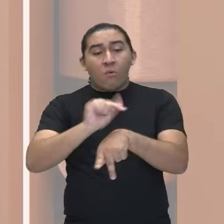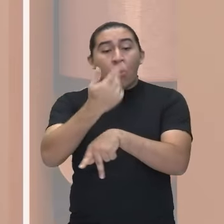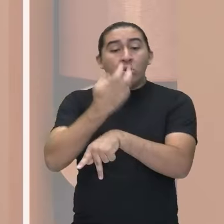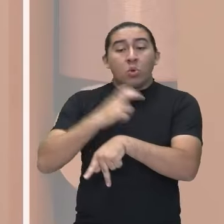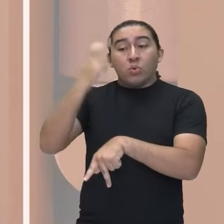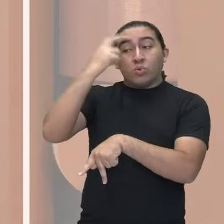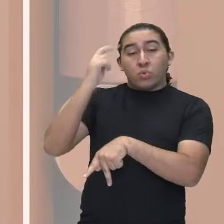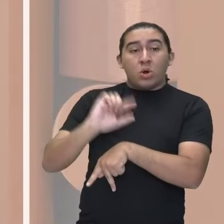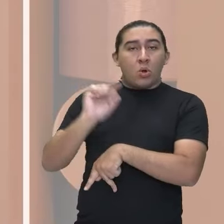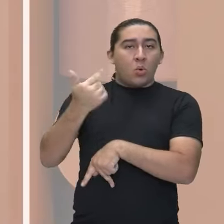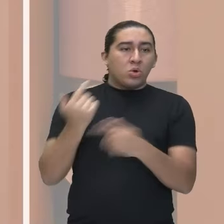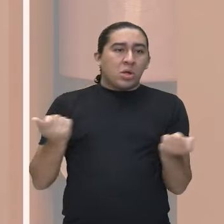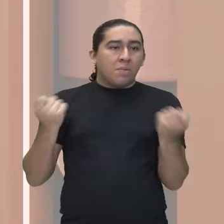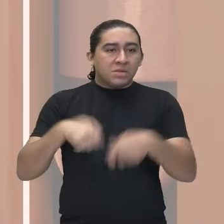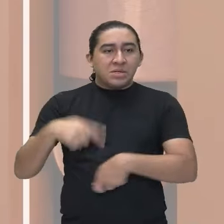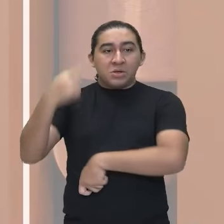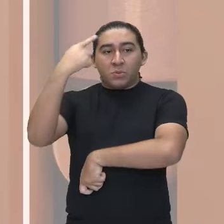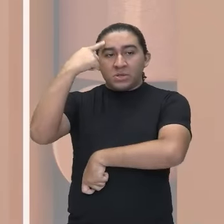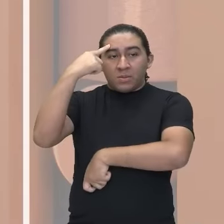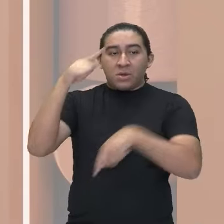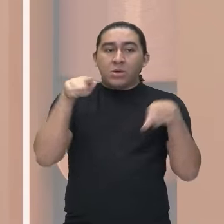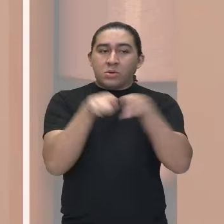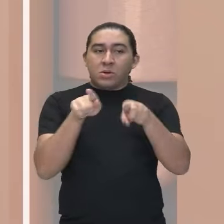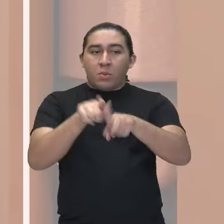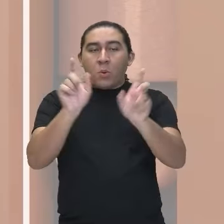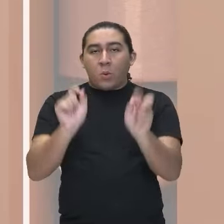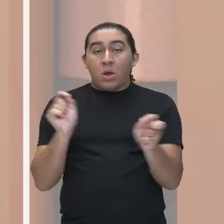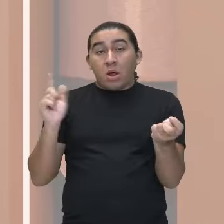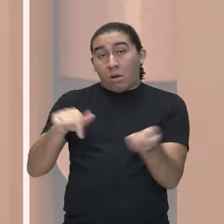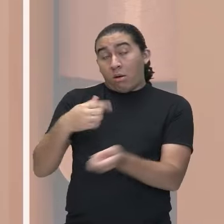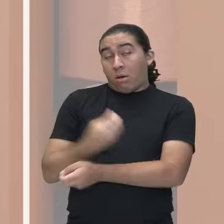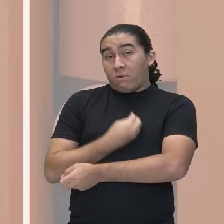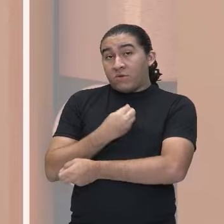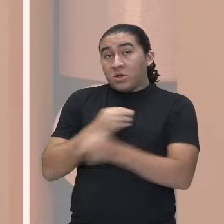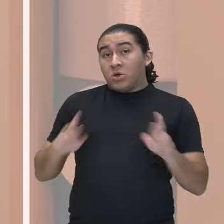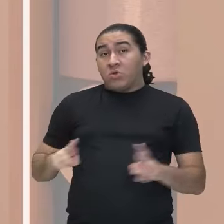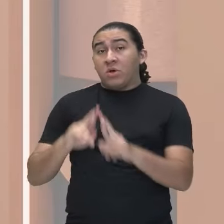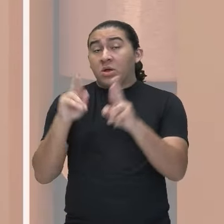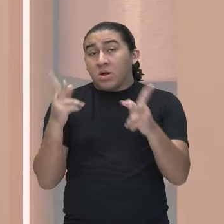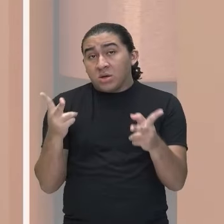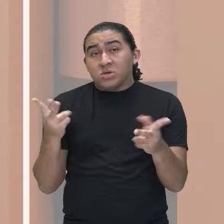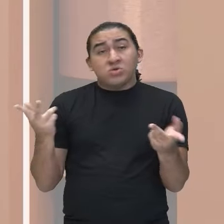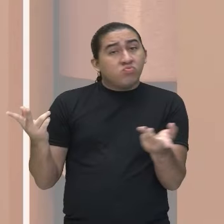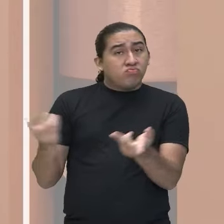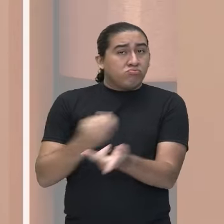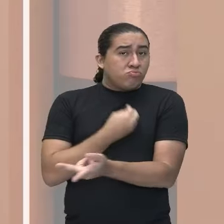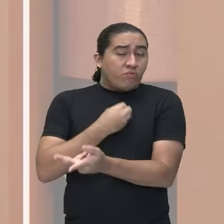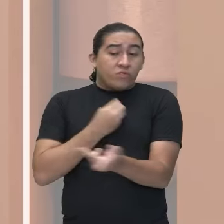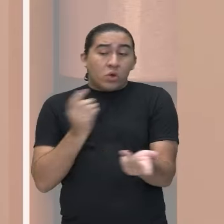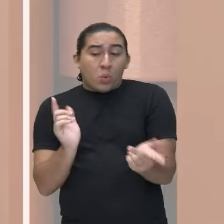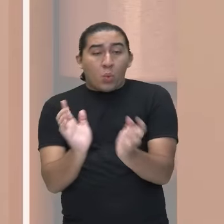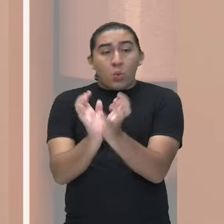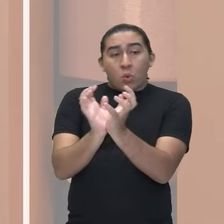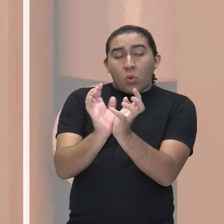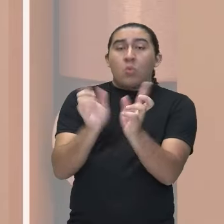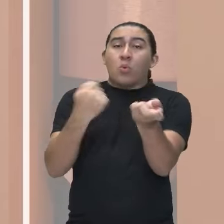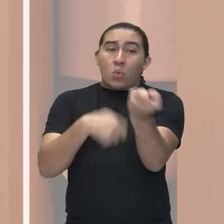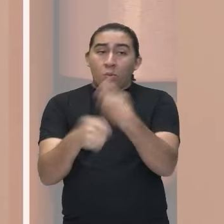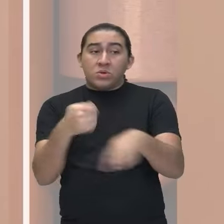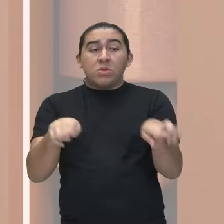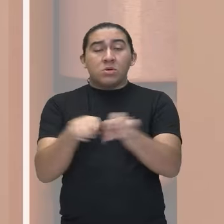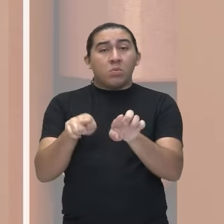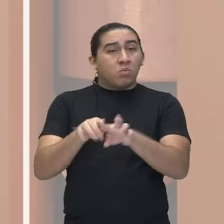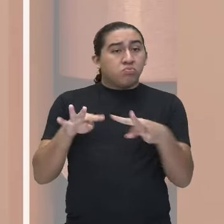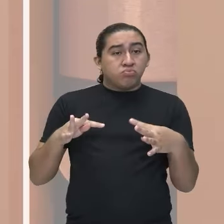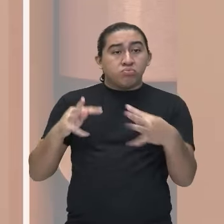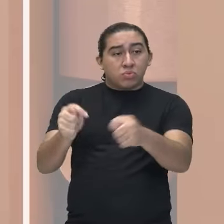uma capacidade de pensar, com a sua vida ali coletiva, comercial e tudo mais.